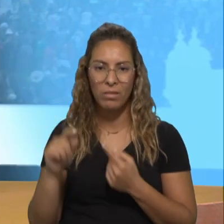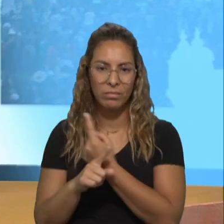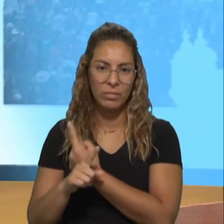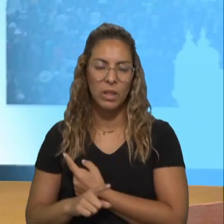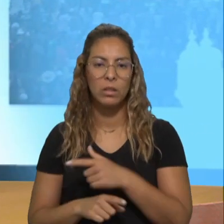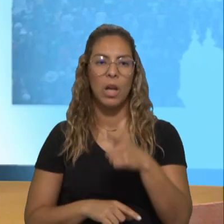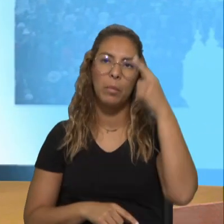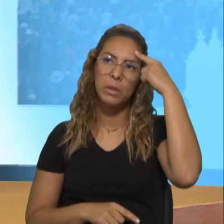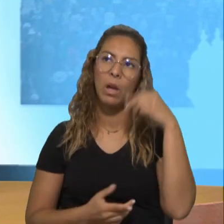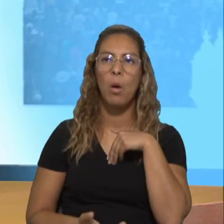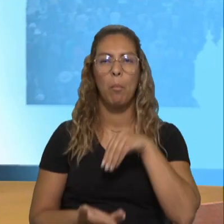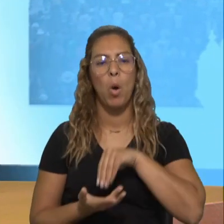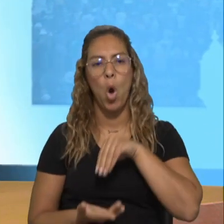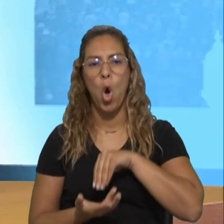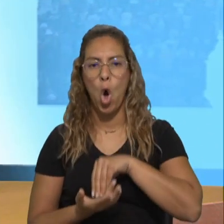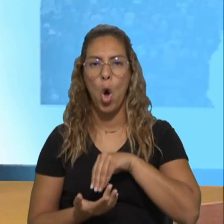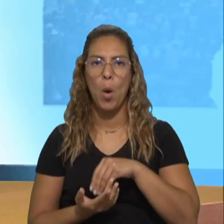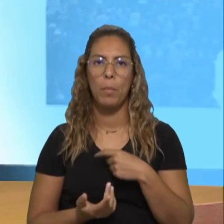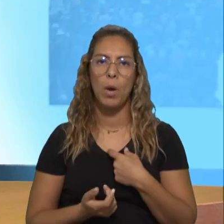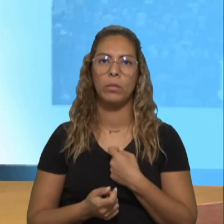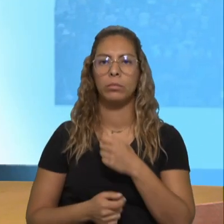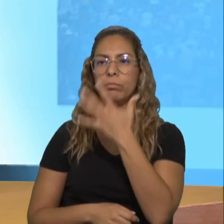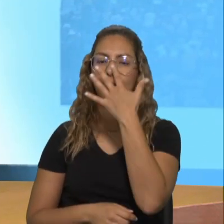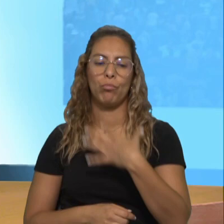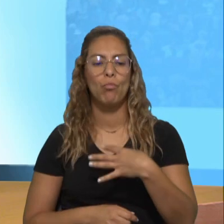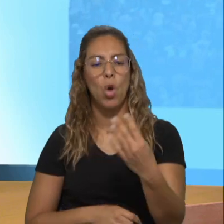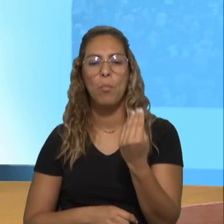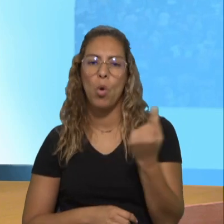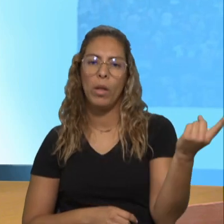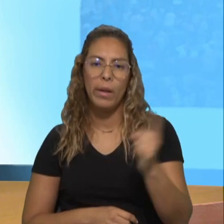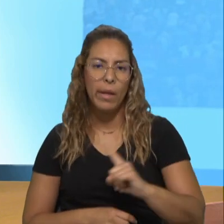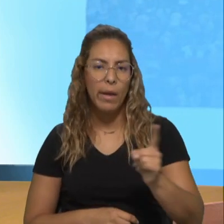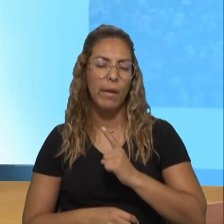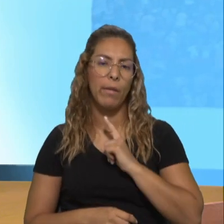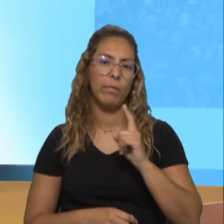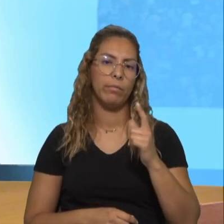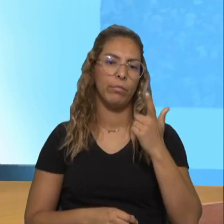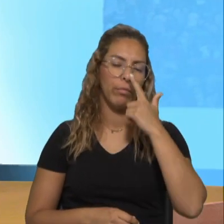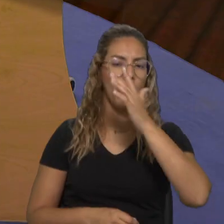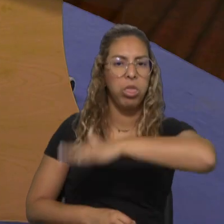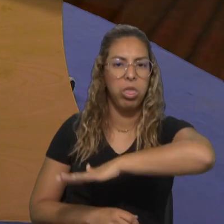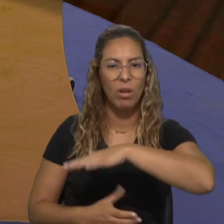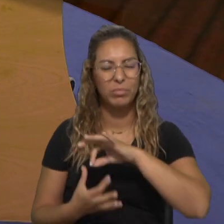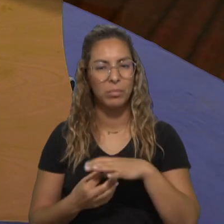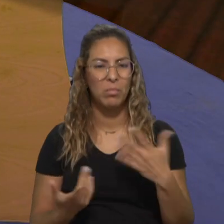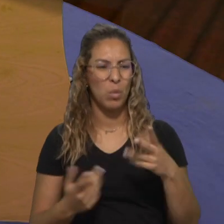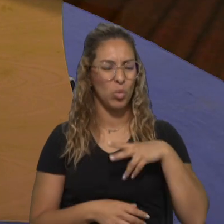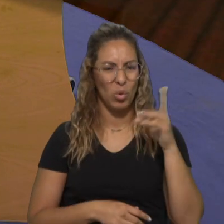parentes pobres da União Europeia e não somos tão considerados. E acho que, apesar de tudo, em Portugal até se dá